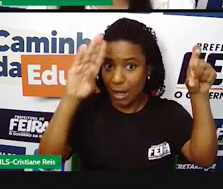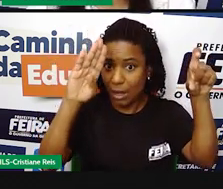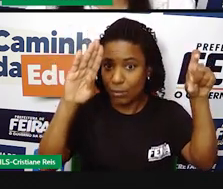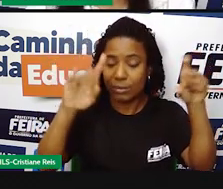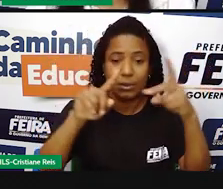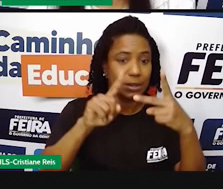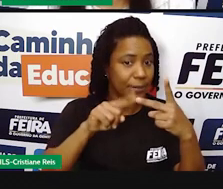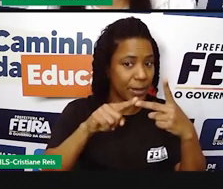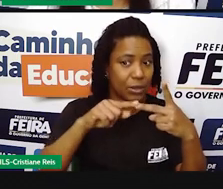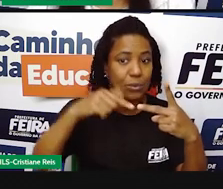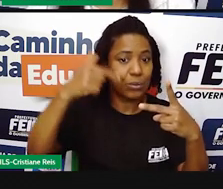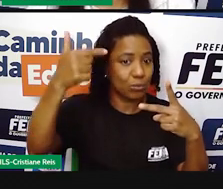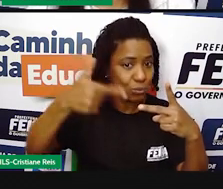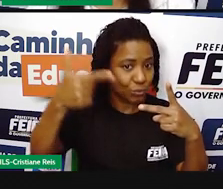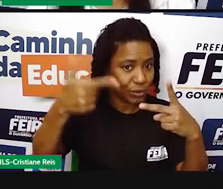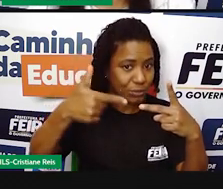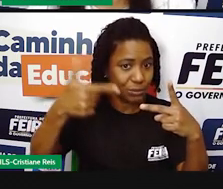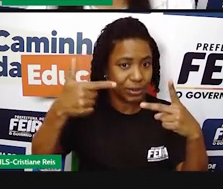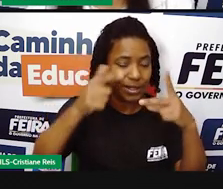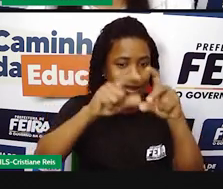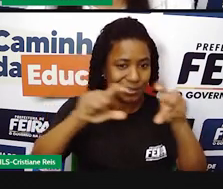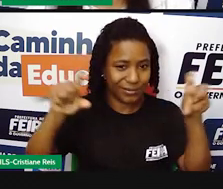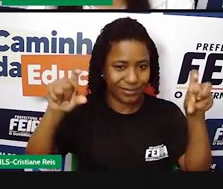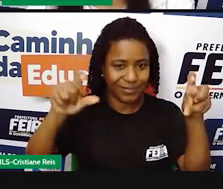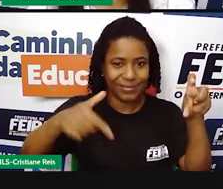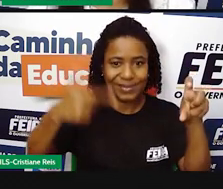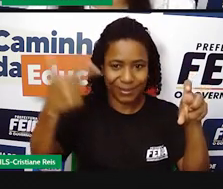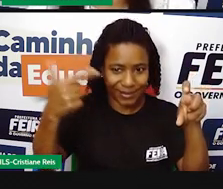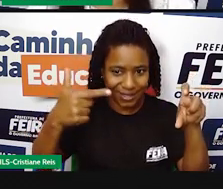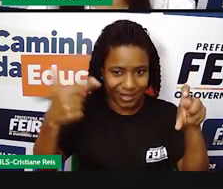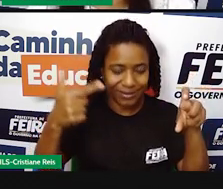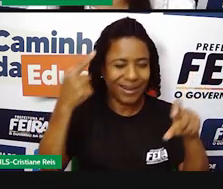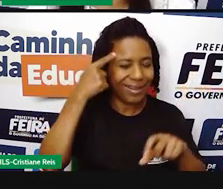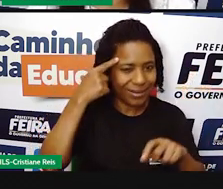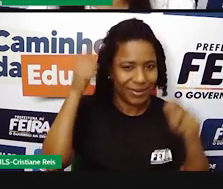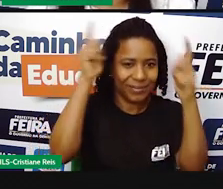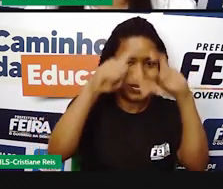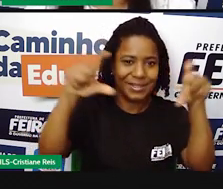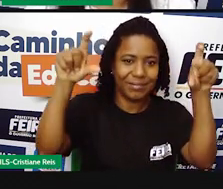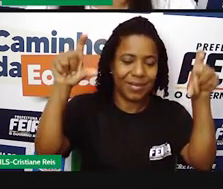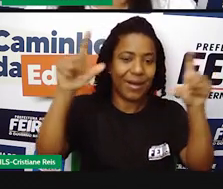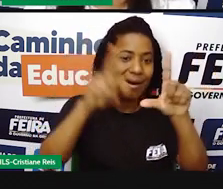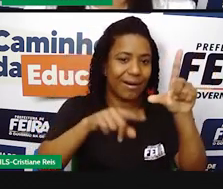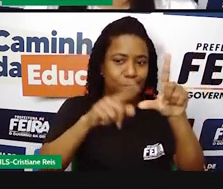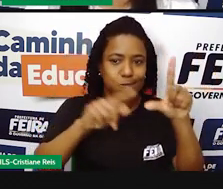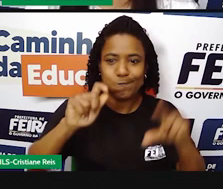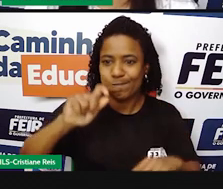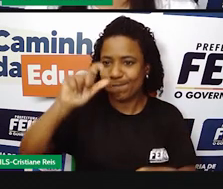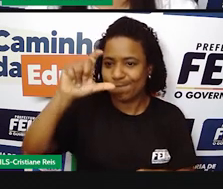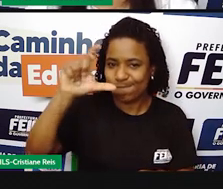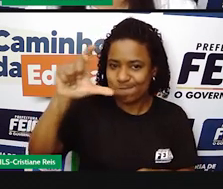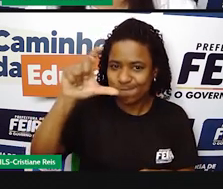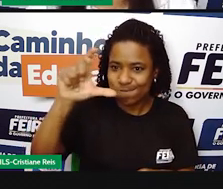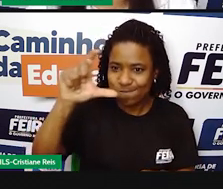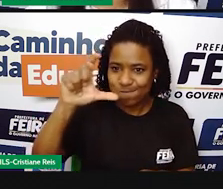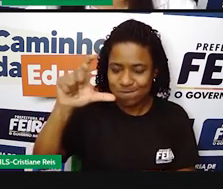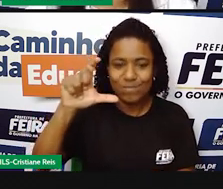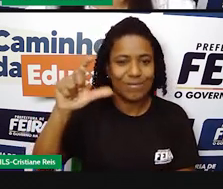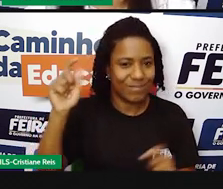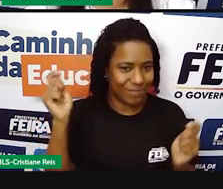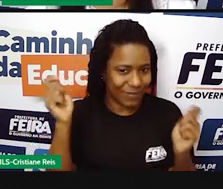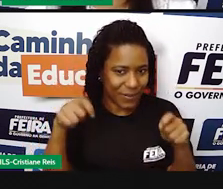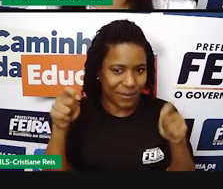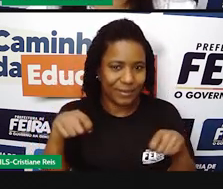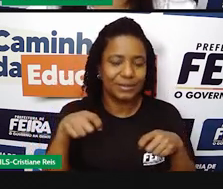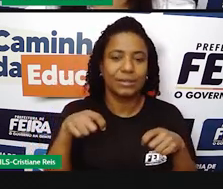secundário. A gente já viu aí que o título principal aparece com letras maiores em destaque. O título principal, ele também pode ser chamado